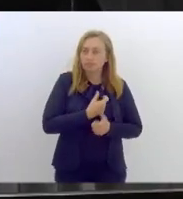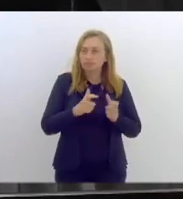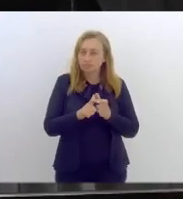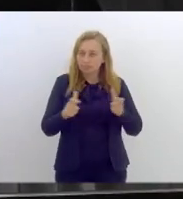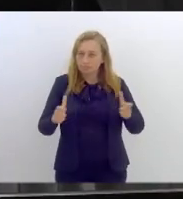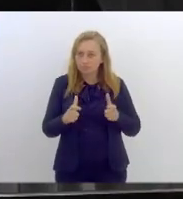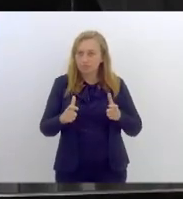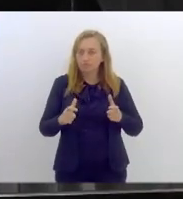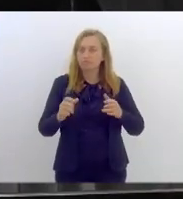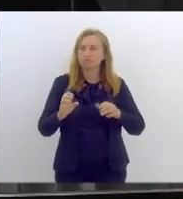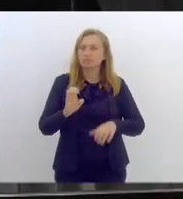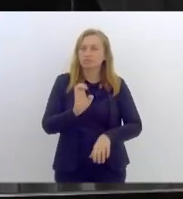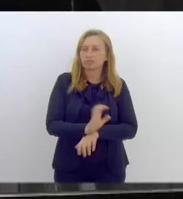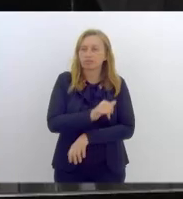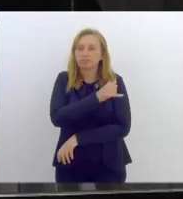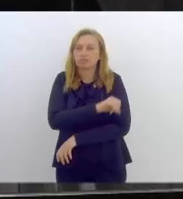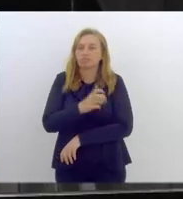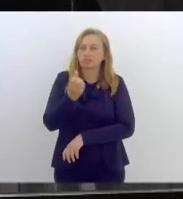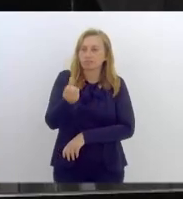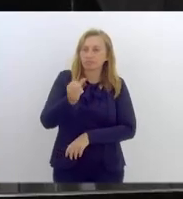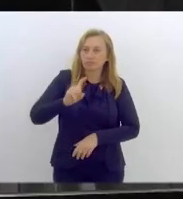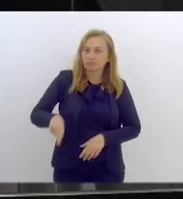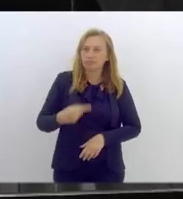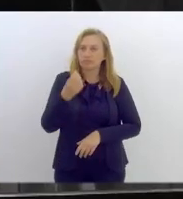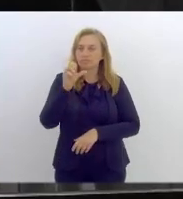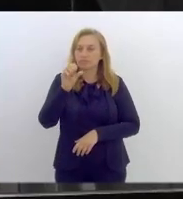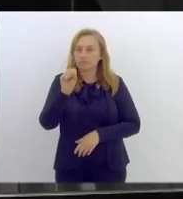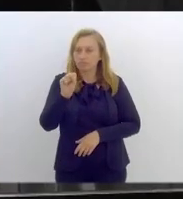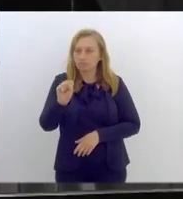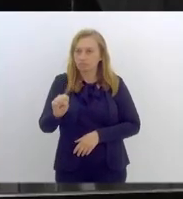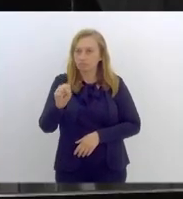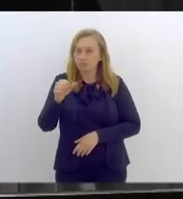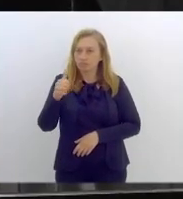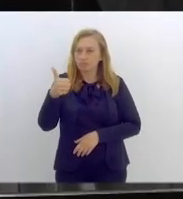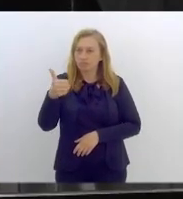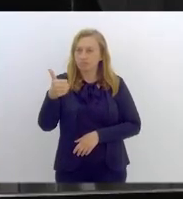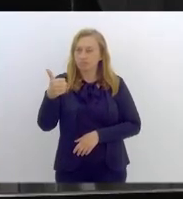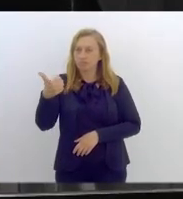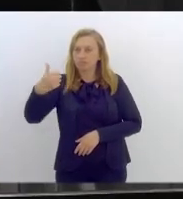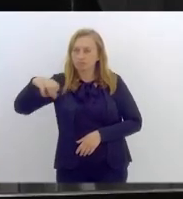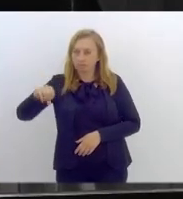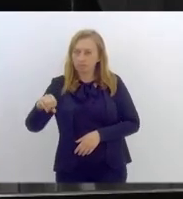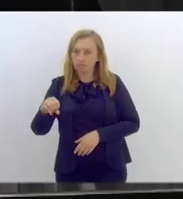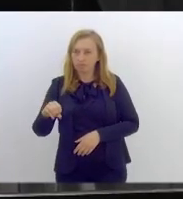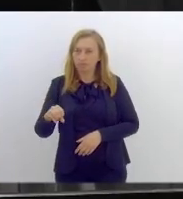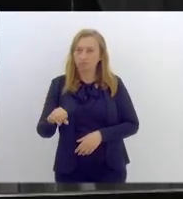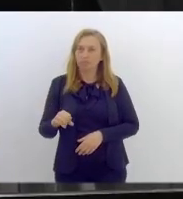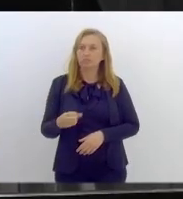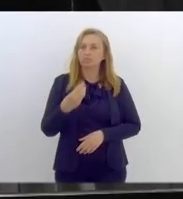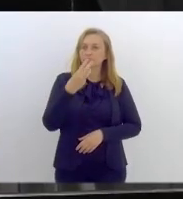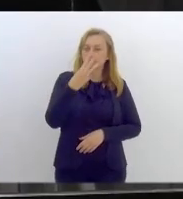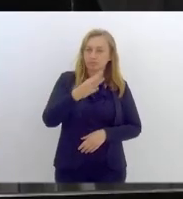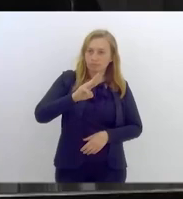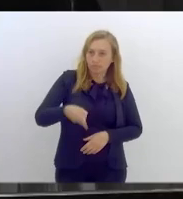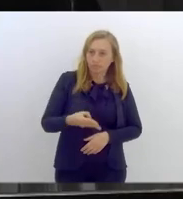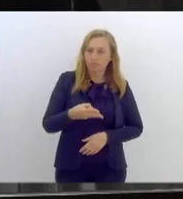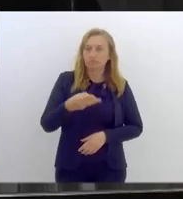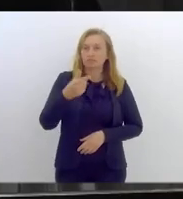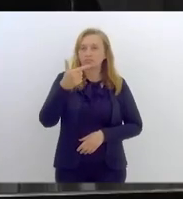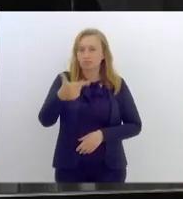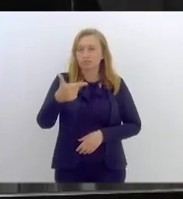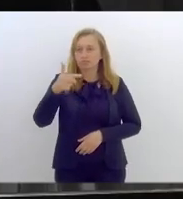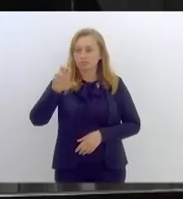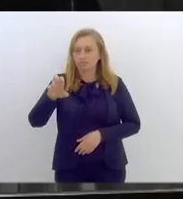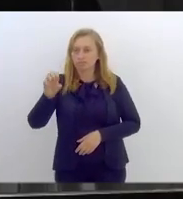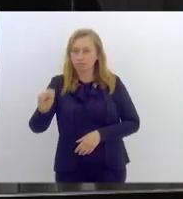no estado do Rio de Janeiro com 6.819 casos enquanto 3.258 casos